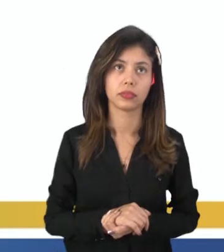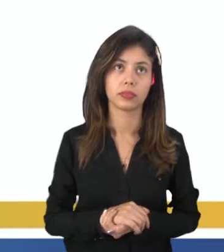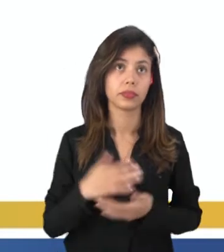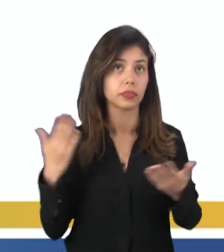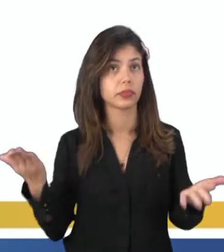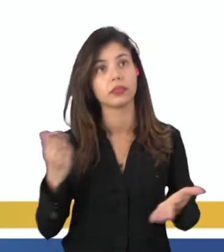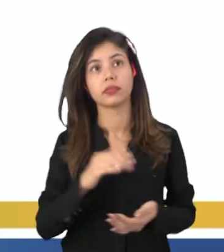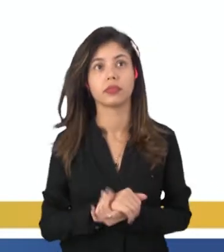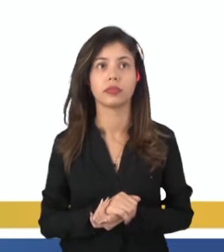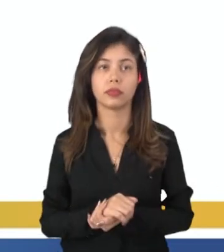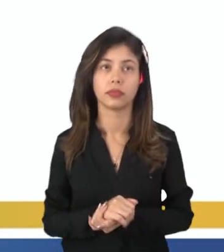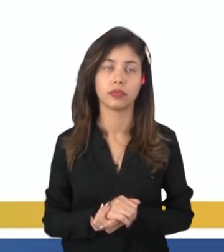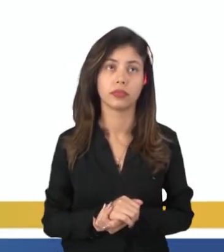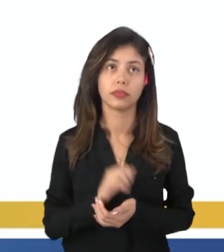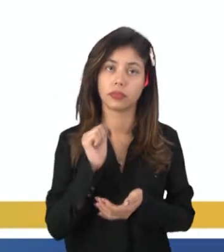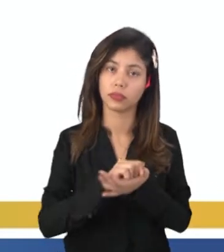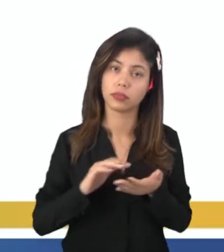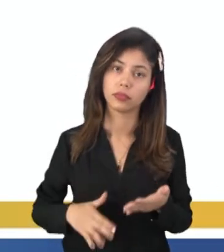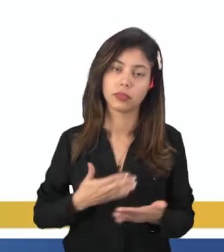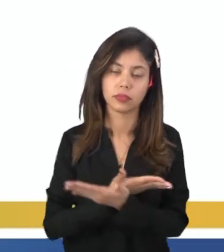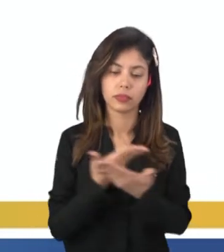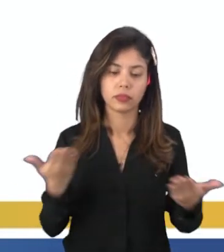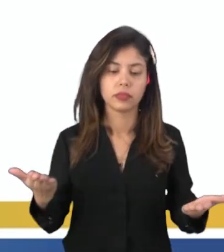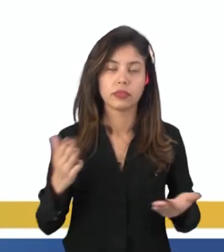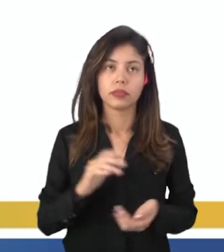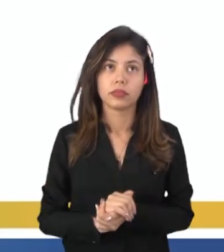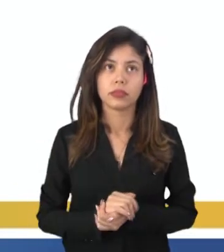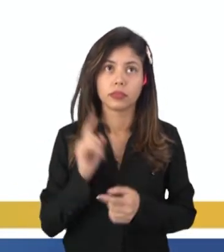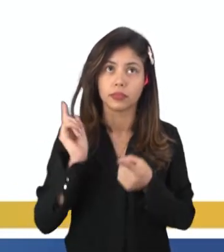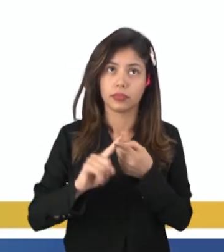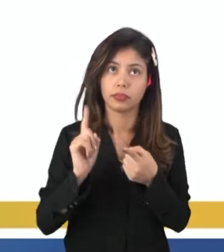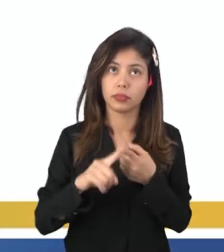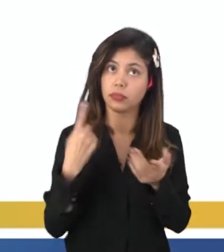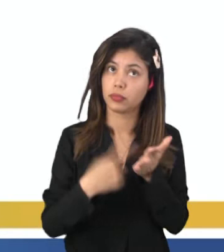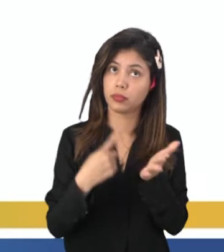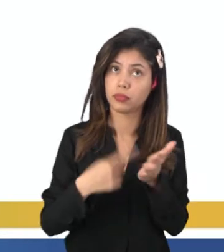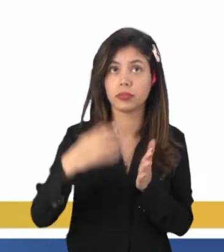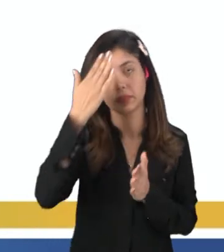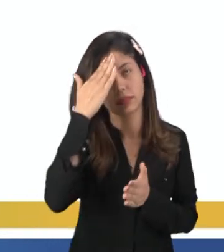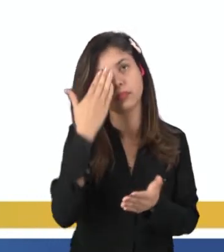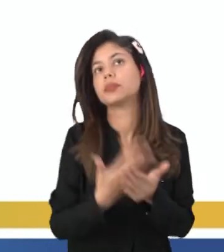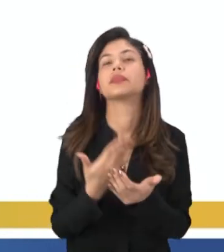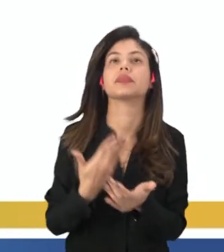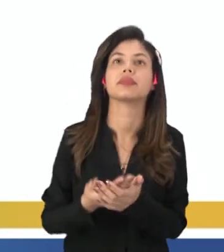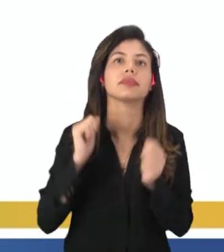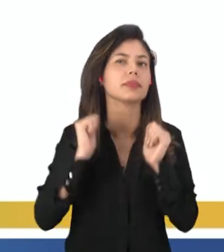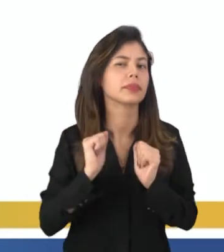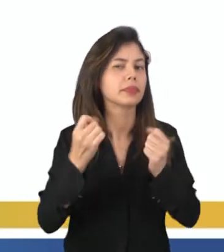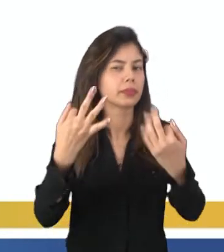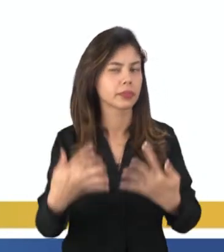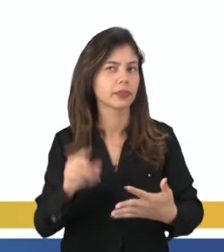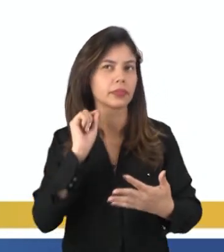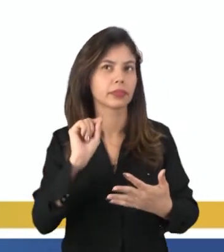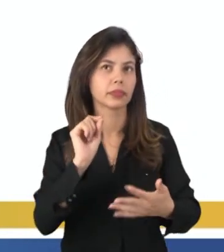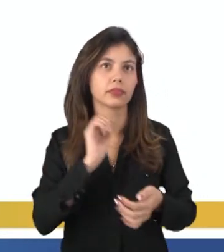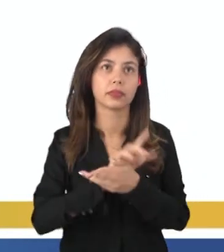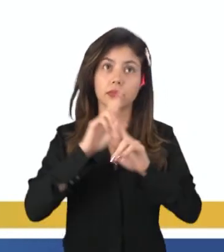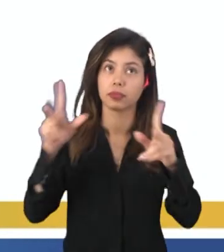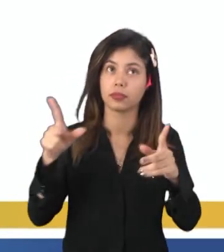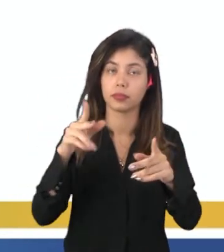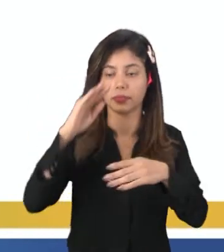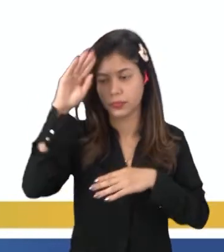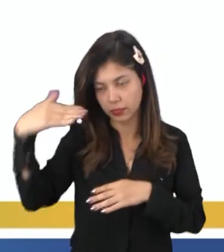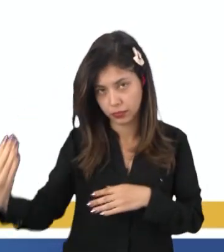Então, pessoal, aqui vamos ter uma atividade, né, onde a primeira questão diz o seguinte: de acordo com o entendimento da aula, podemos dizer que o que diferenciava